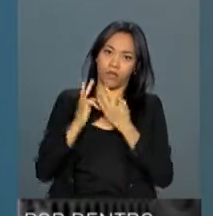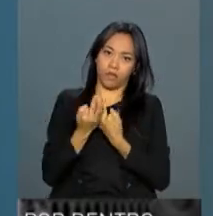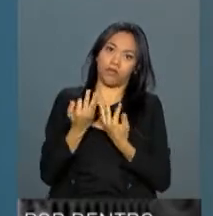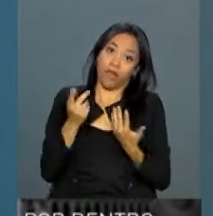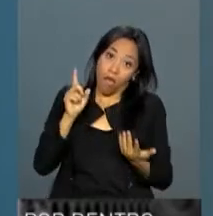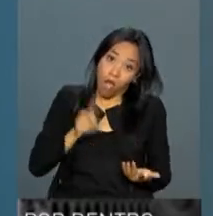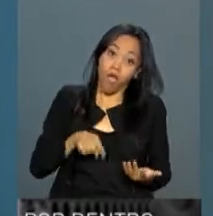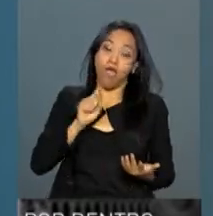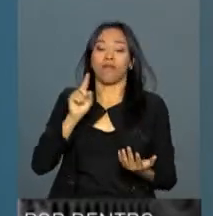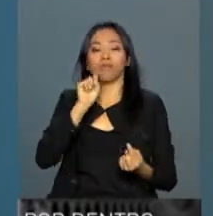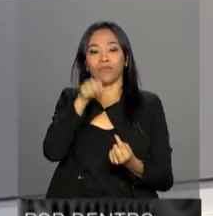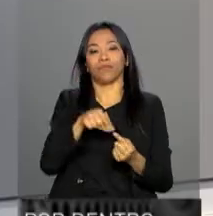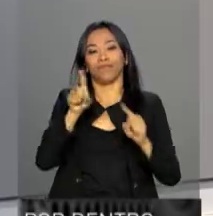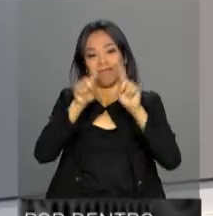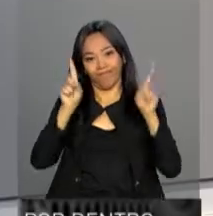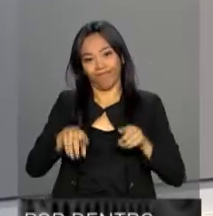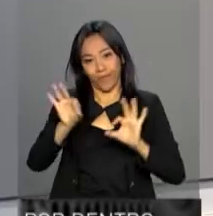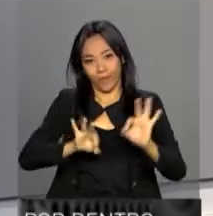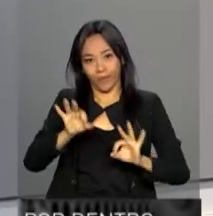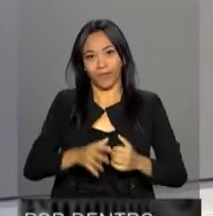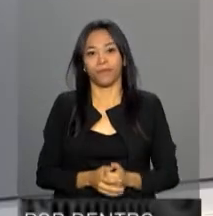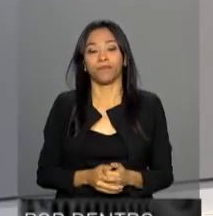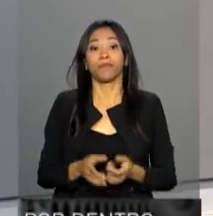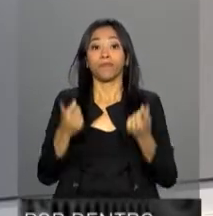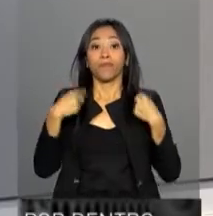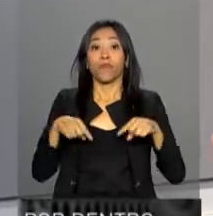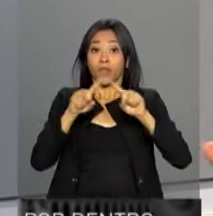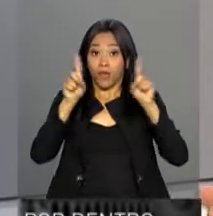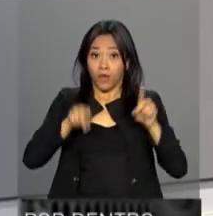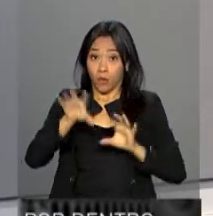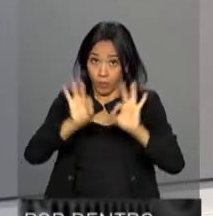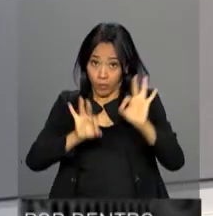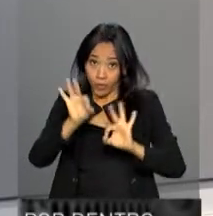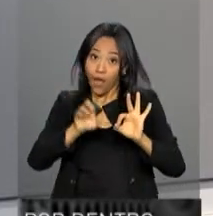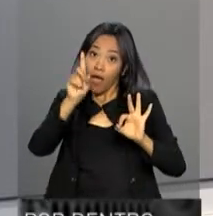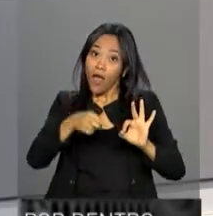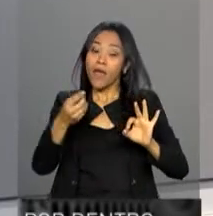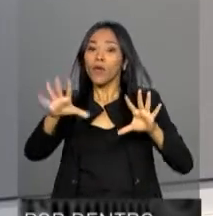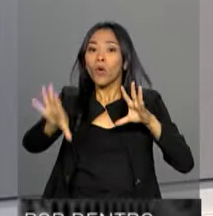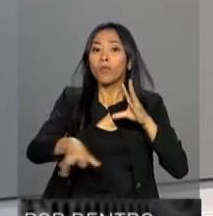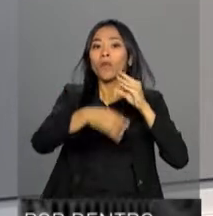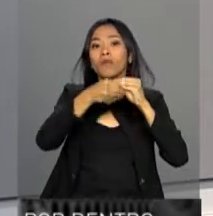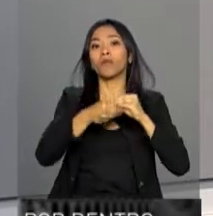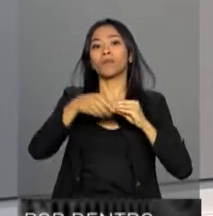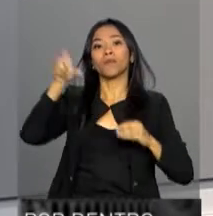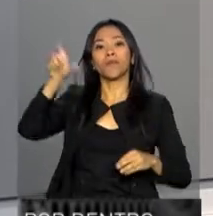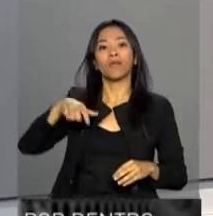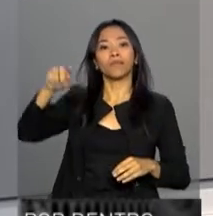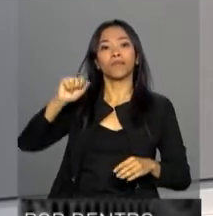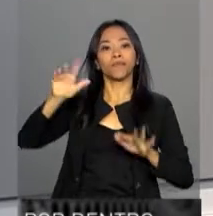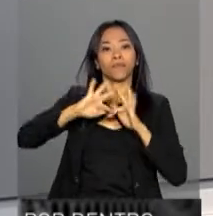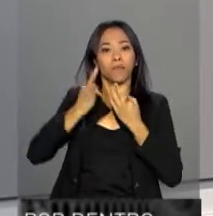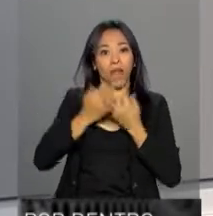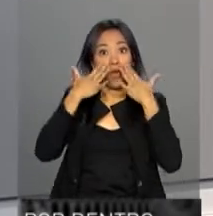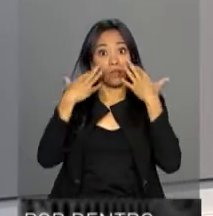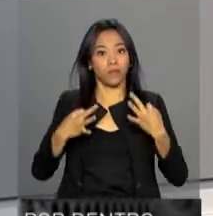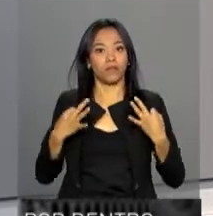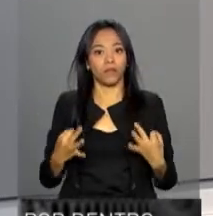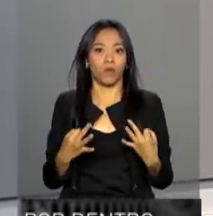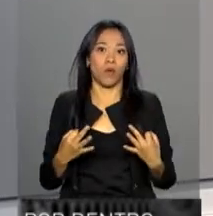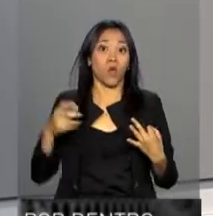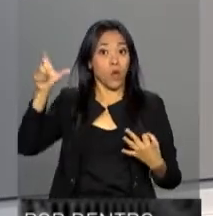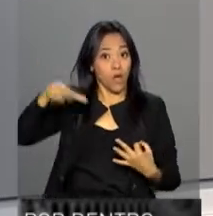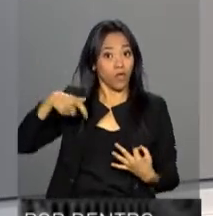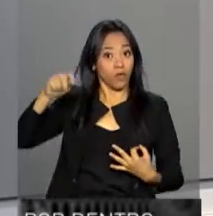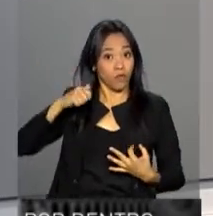esse o programa progredir o progredir é uma ação que complementa o programa bolsa família e olha a atenção o bolsa família